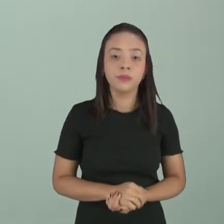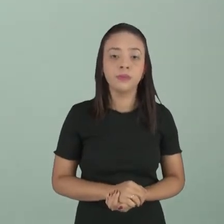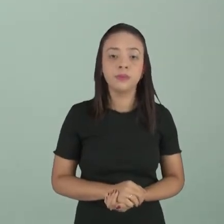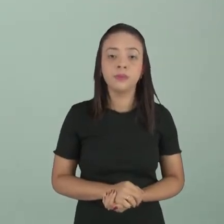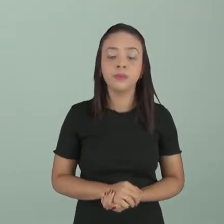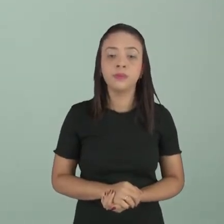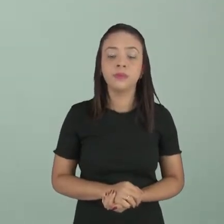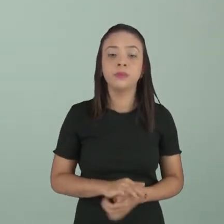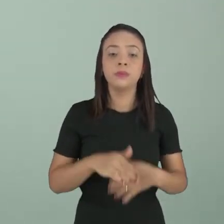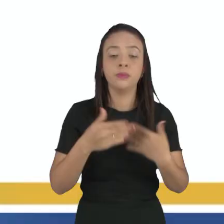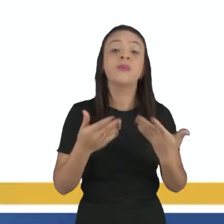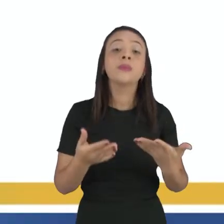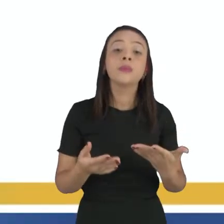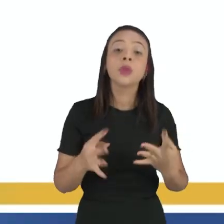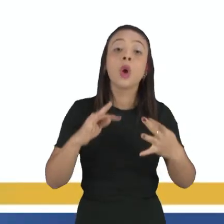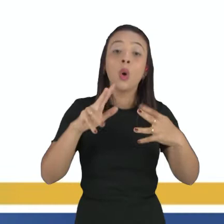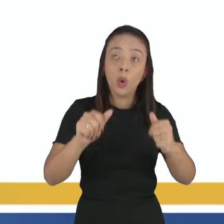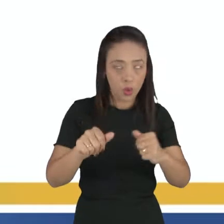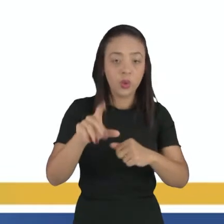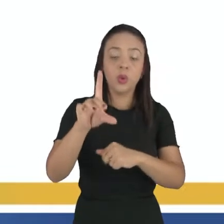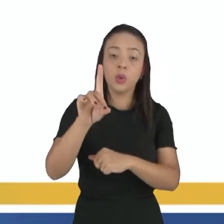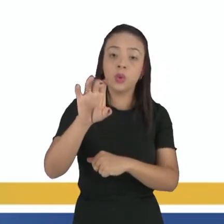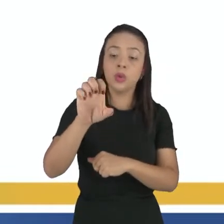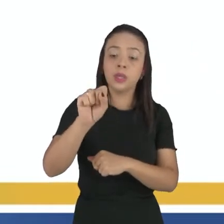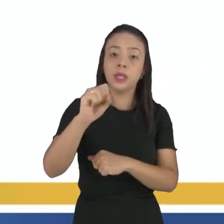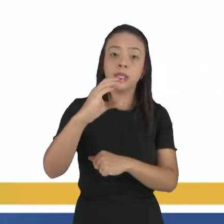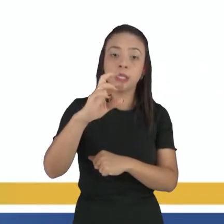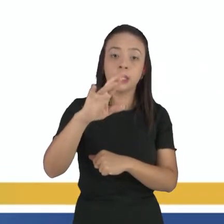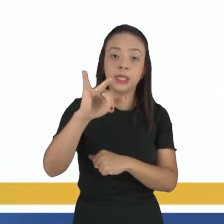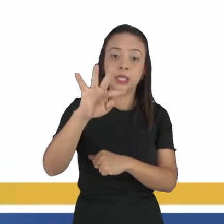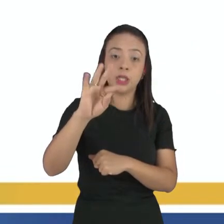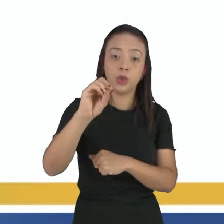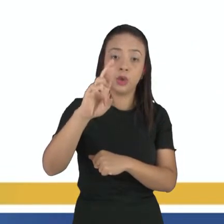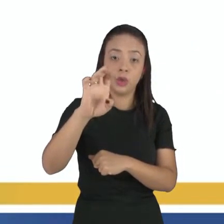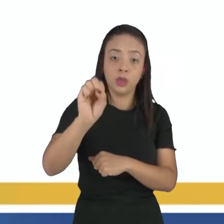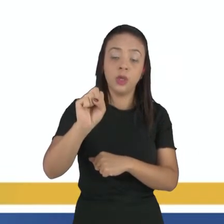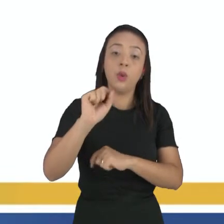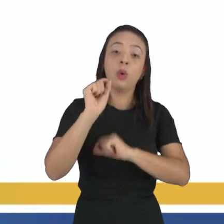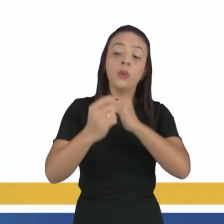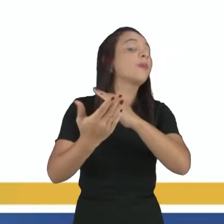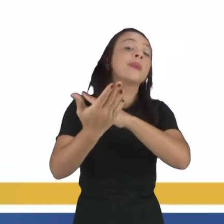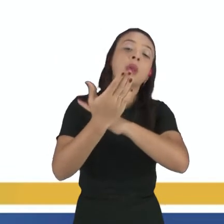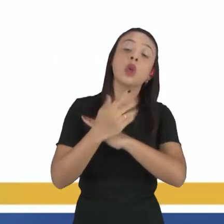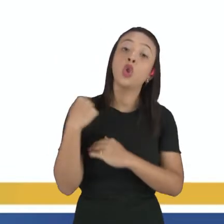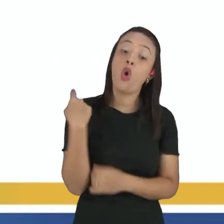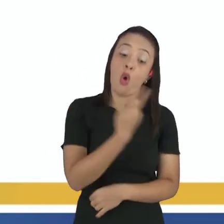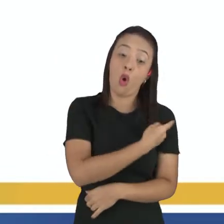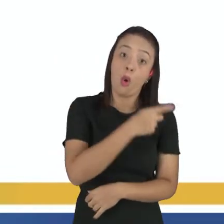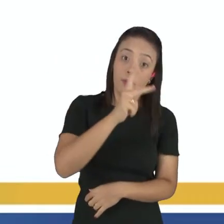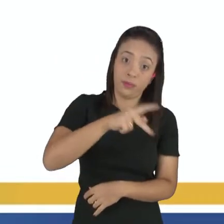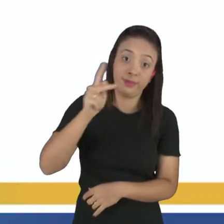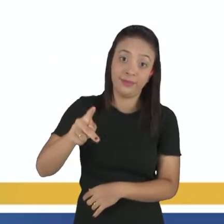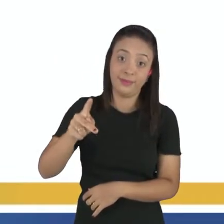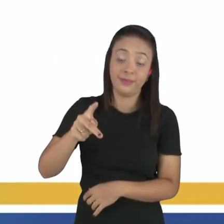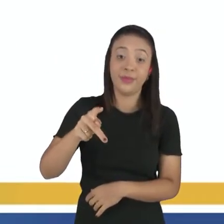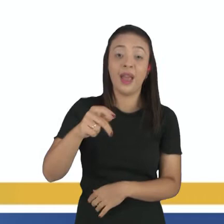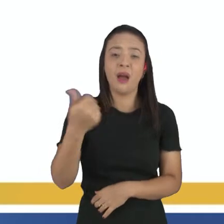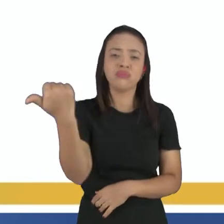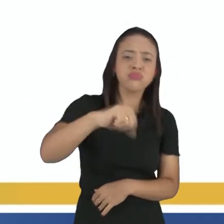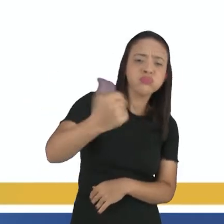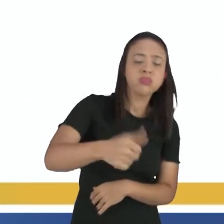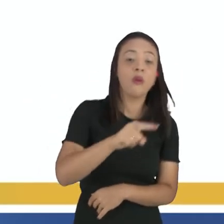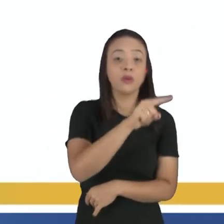bom então os descritores eles nos ajudam a avaliar vocês e a que vocês